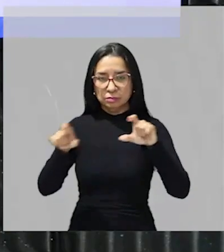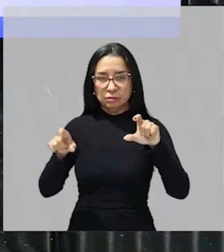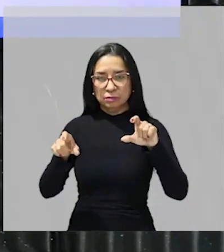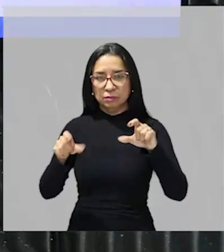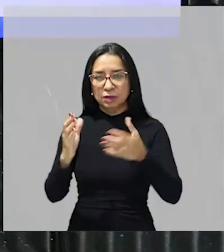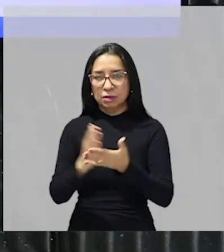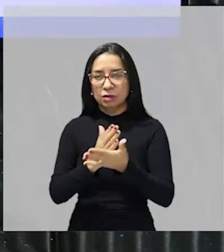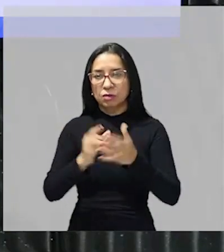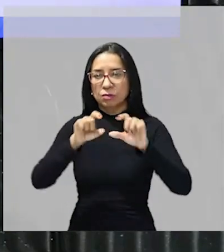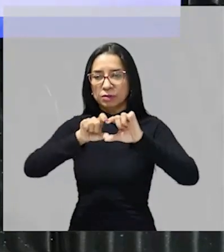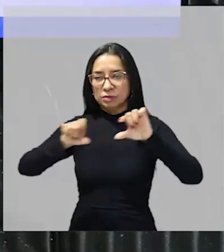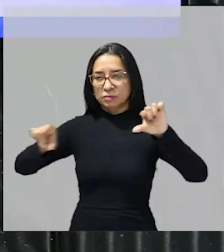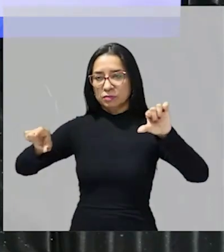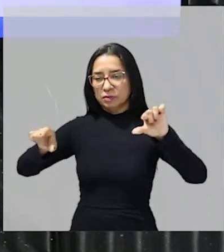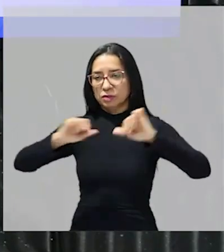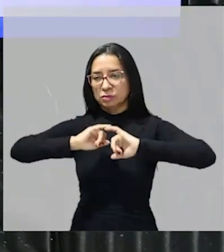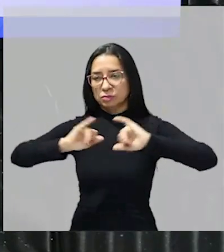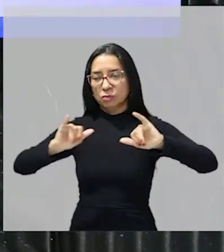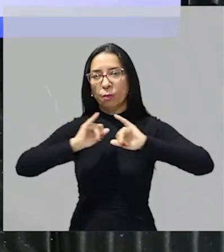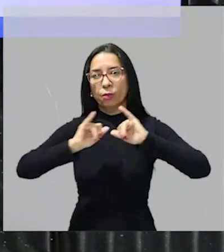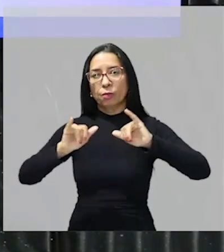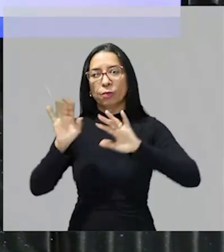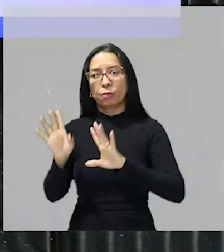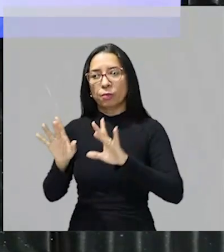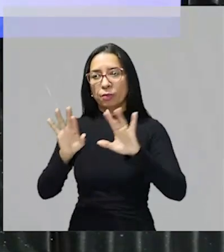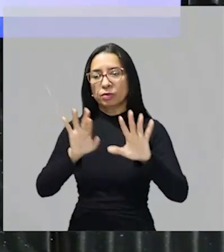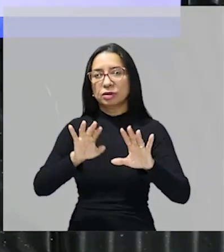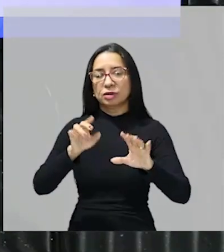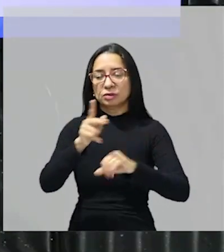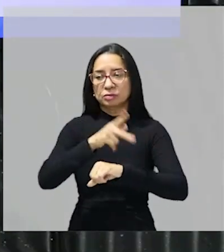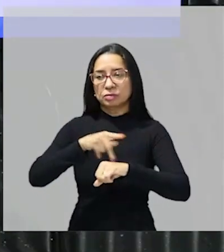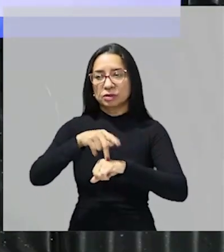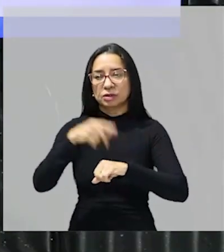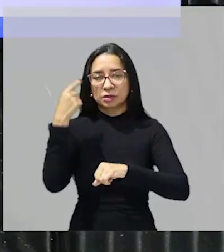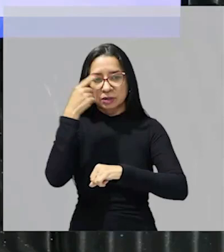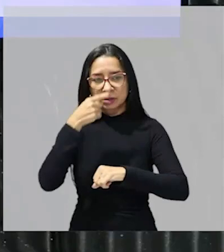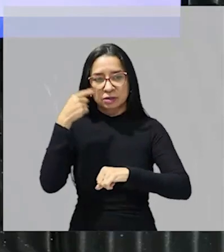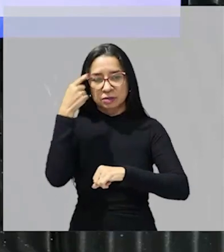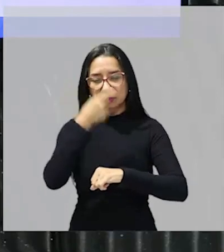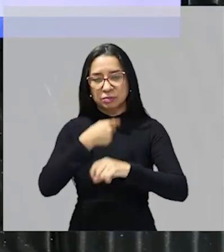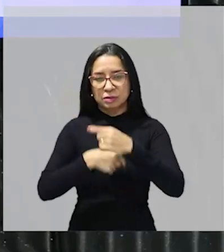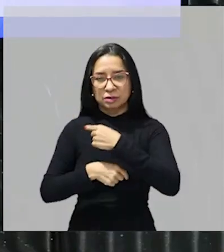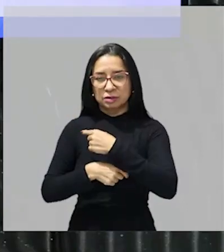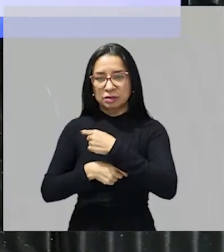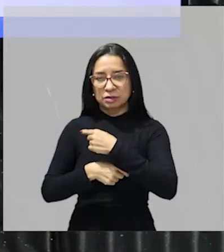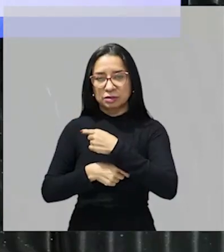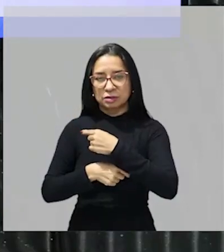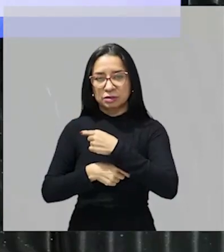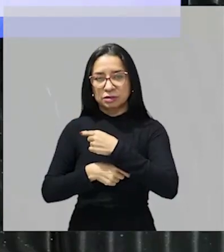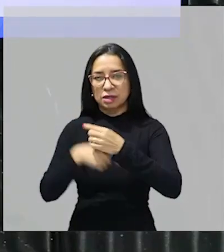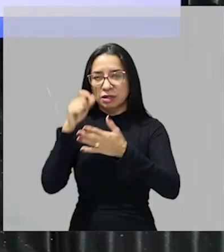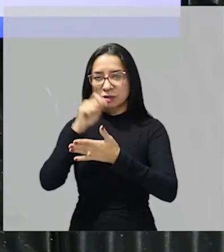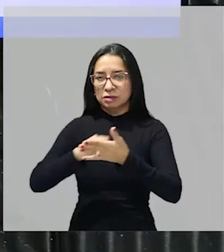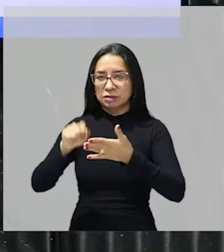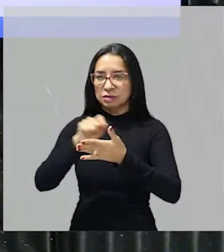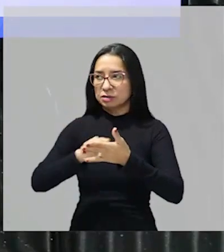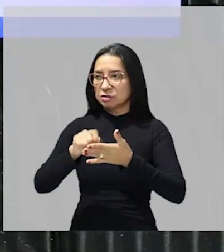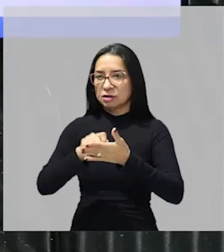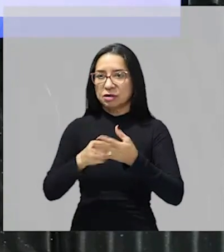o enunciador transcreve de forma direta as reivindicações dos manifestantes